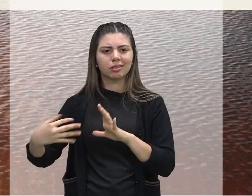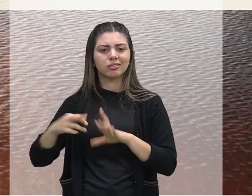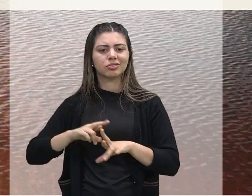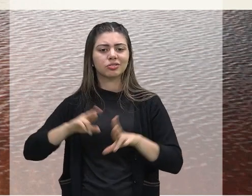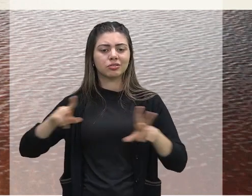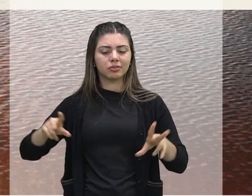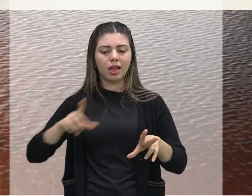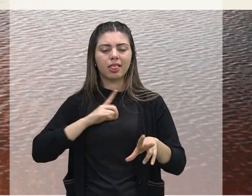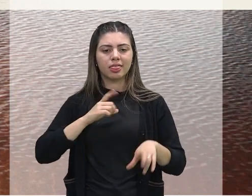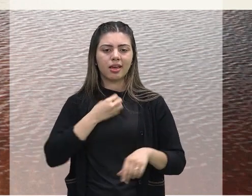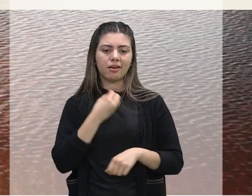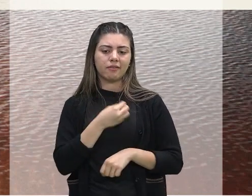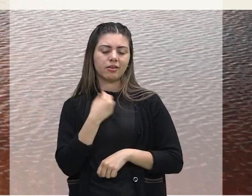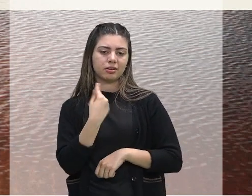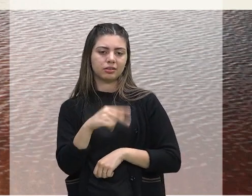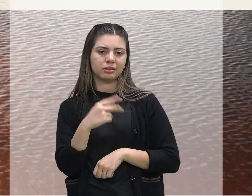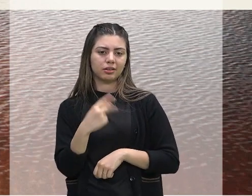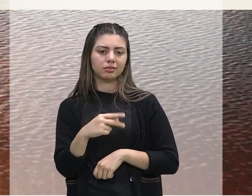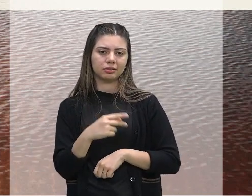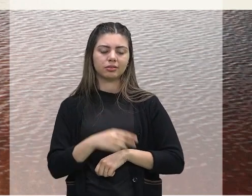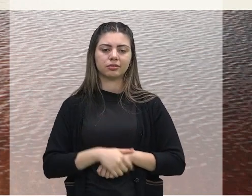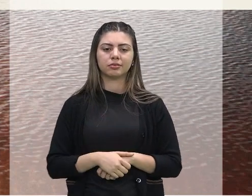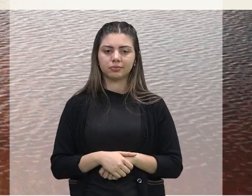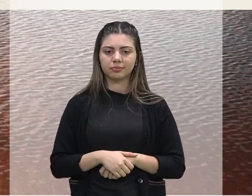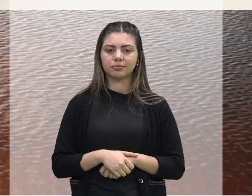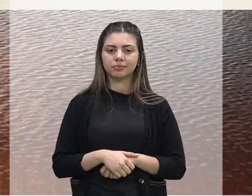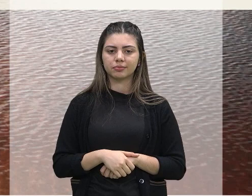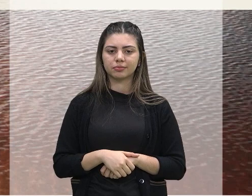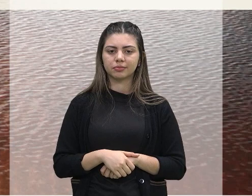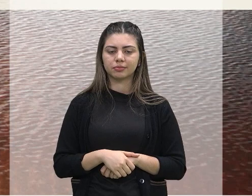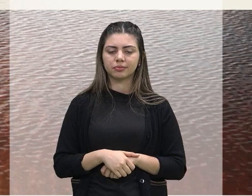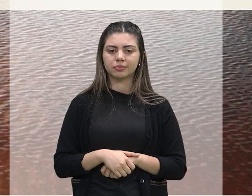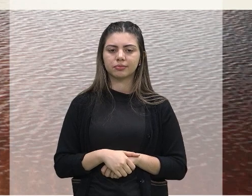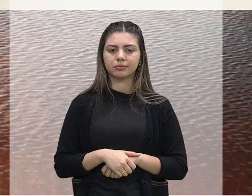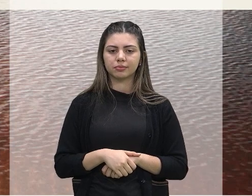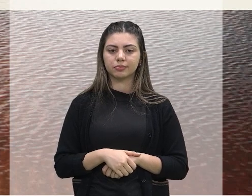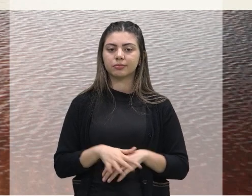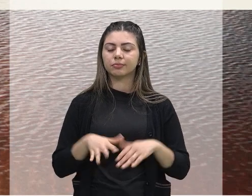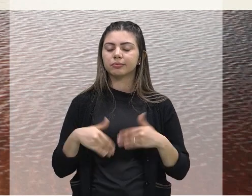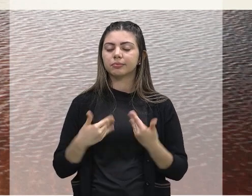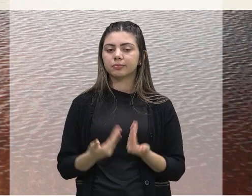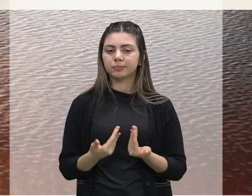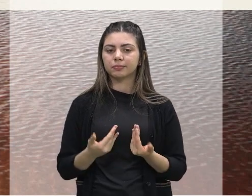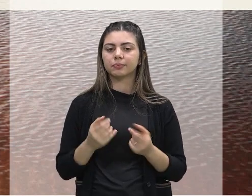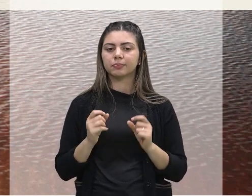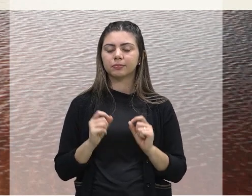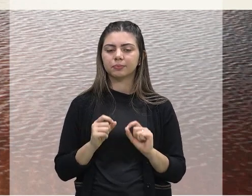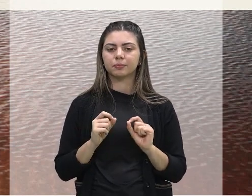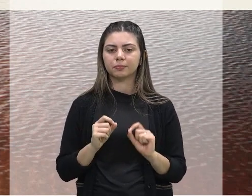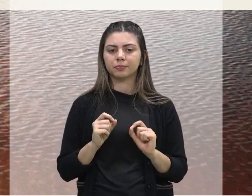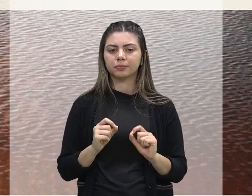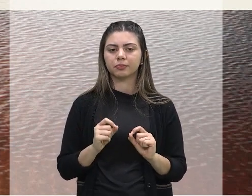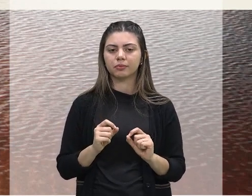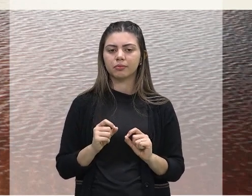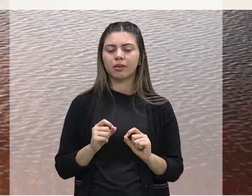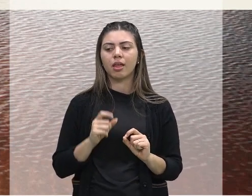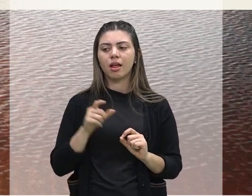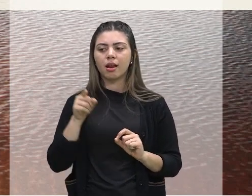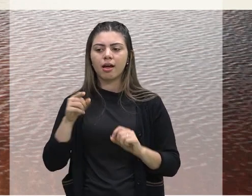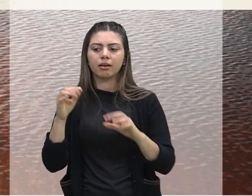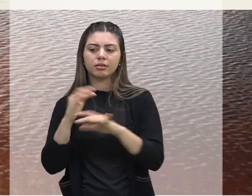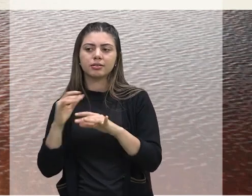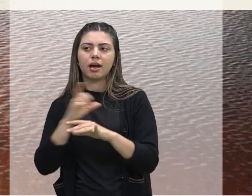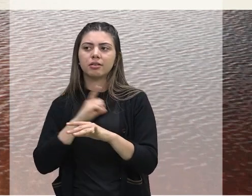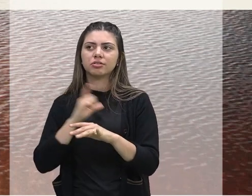com aquela realidade ali onde está inserido, né? Então, não é que haja... né, tem mais recursos na cidade?